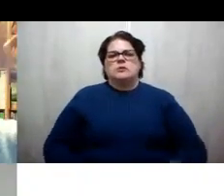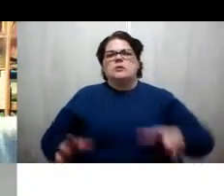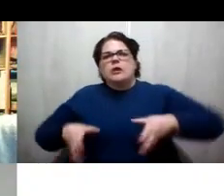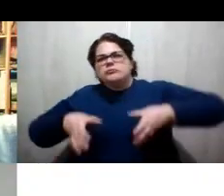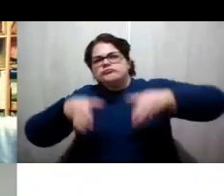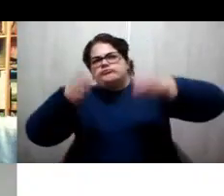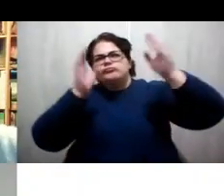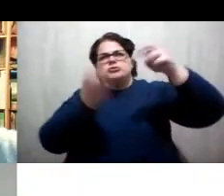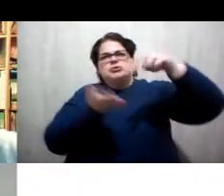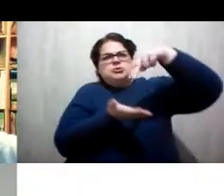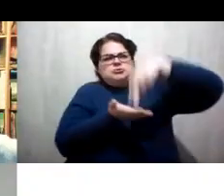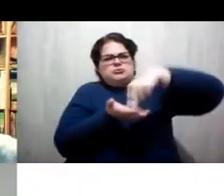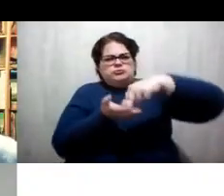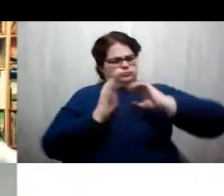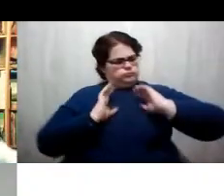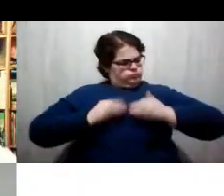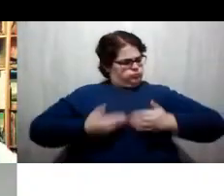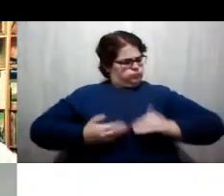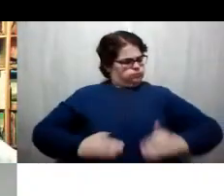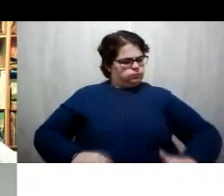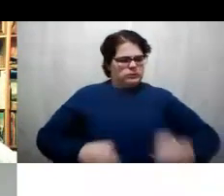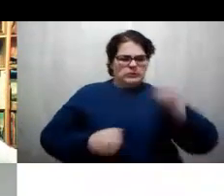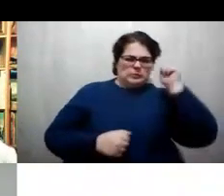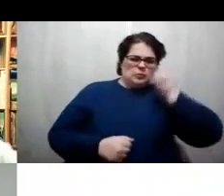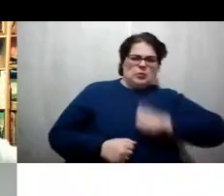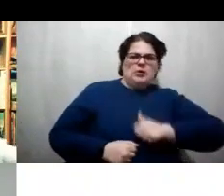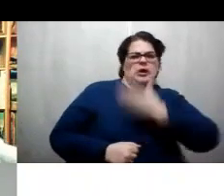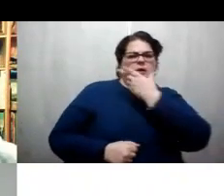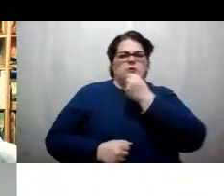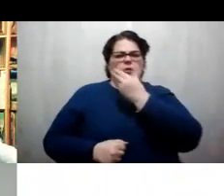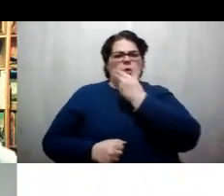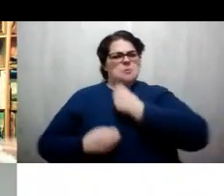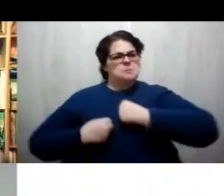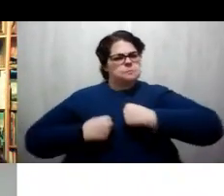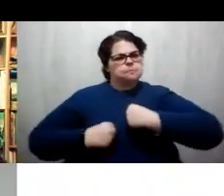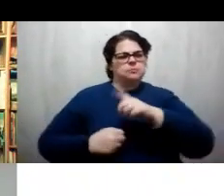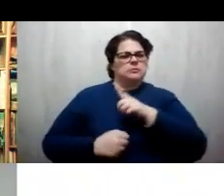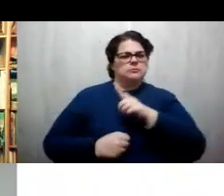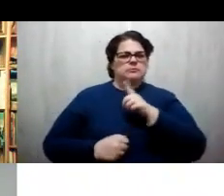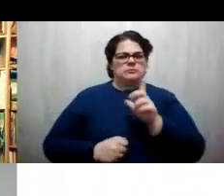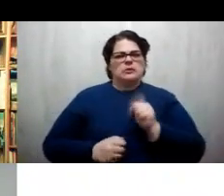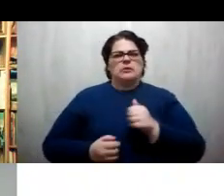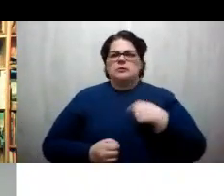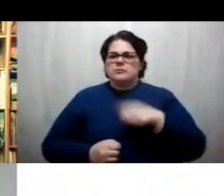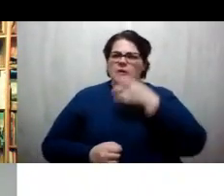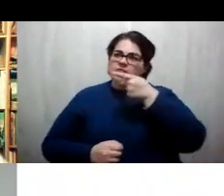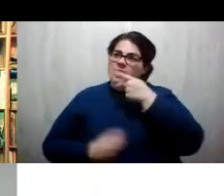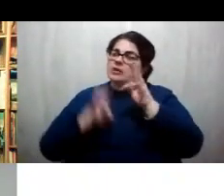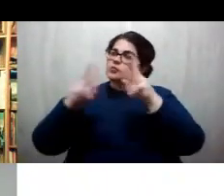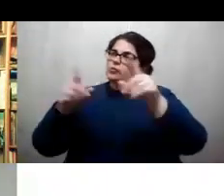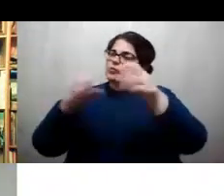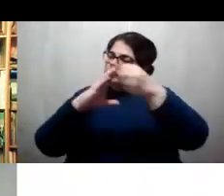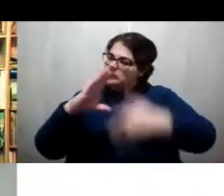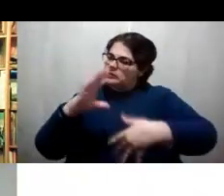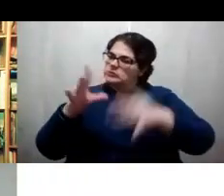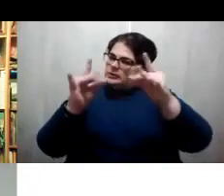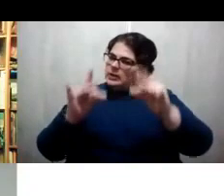com os corpos malhados, tanto homens como mulheres, né? E a gente fazia questão de falar tudo isso também,